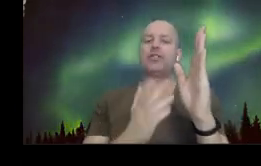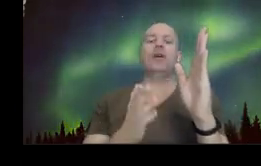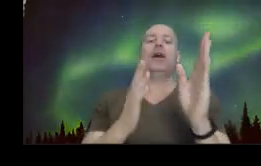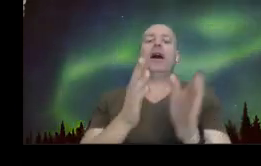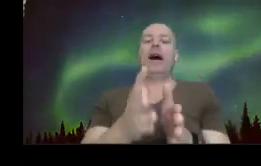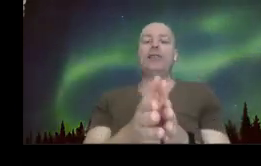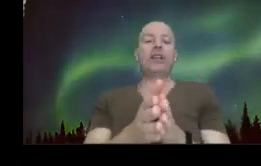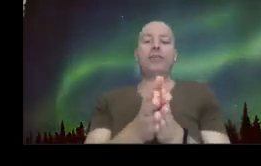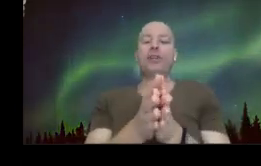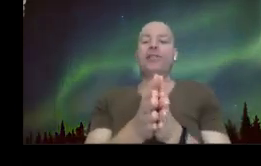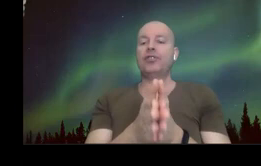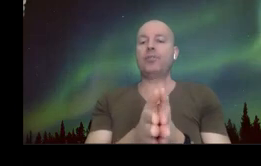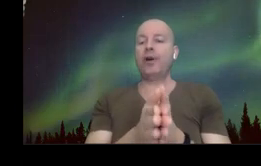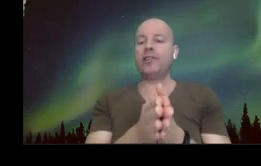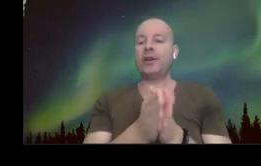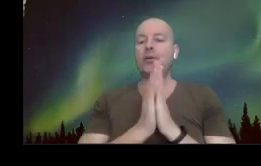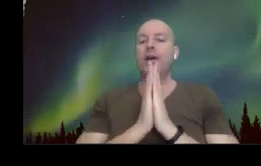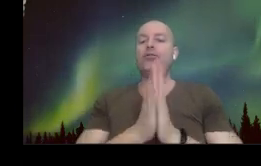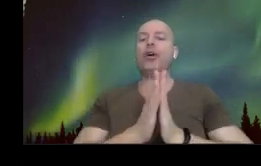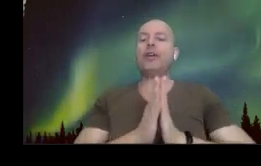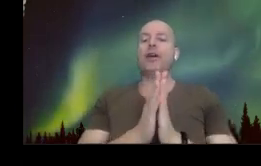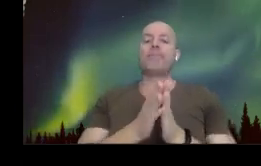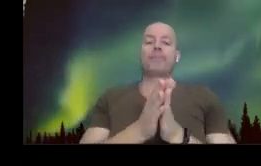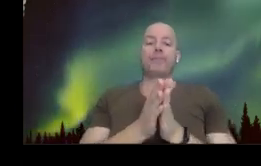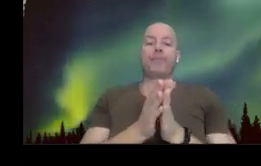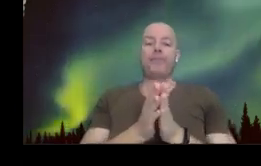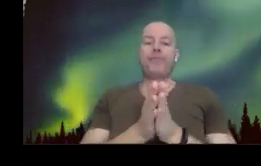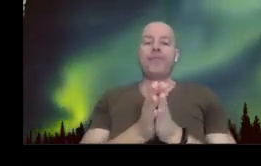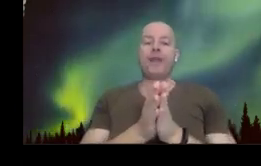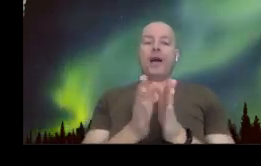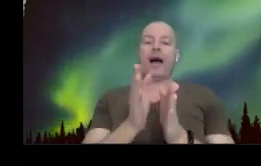uma estratégia. Ah, isso daqui poderia ser tipo um acero. Só que